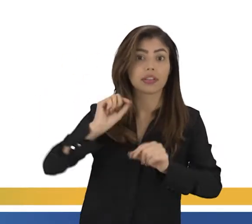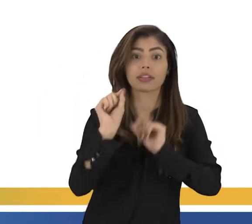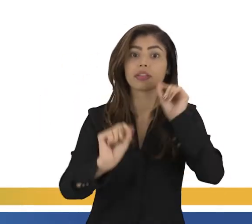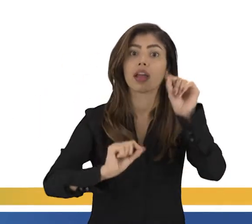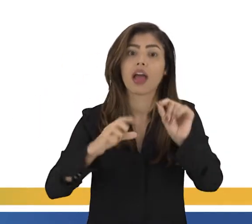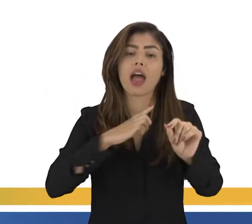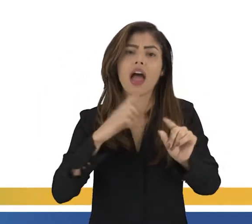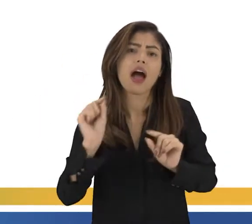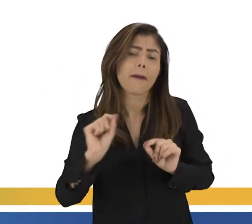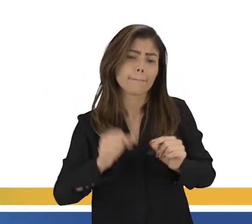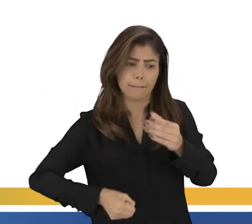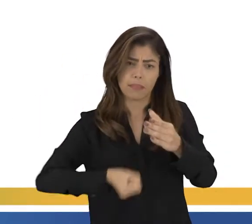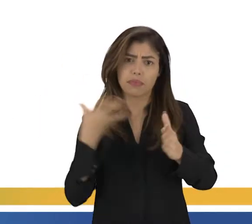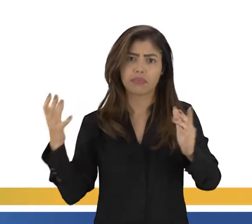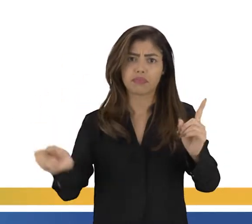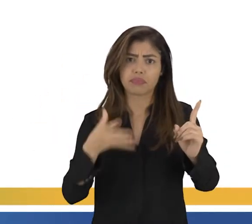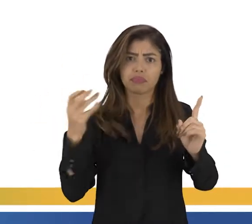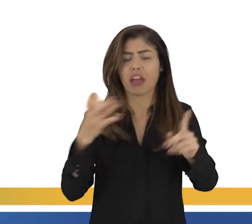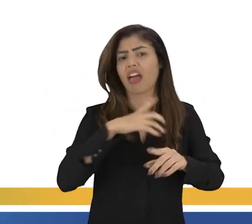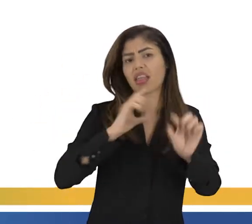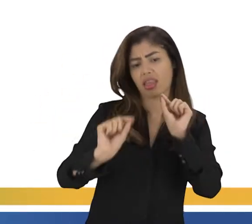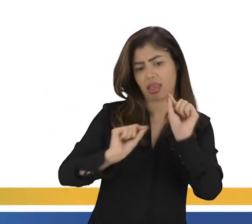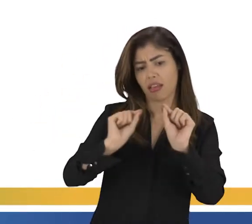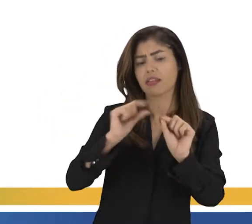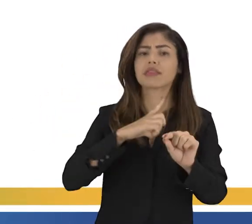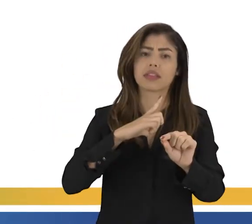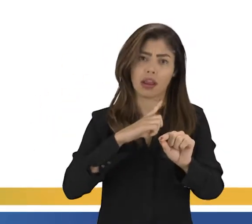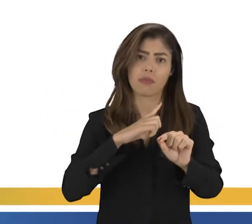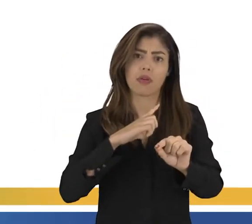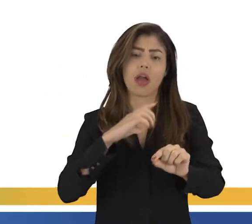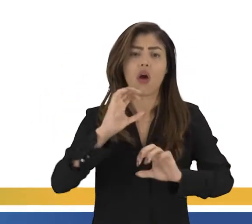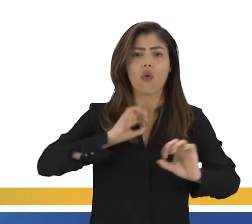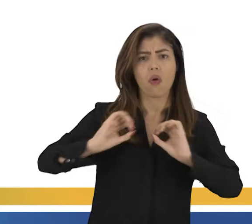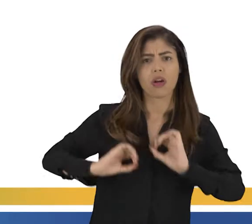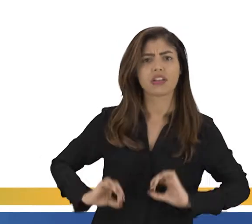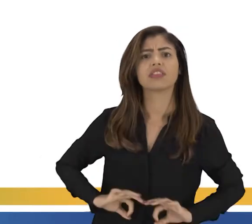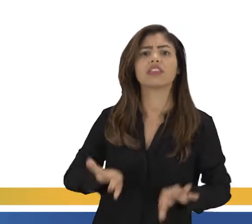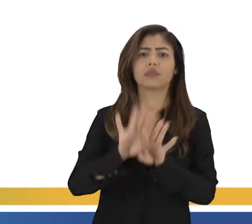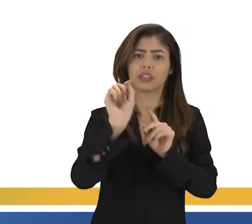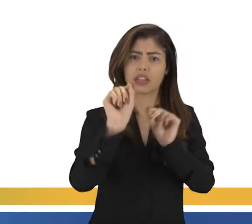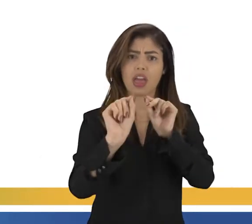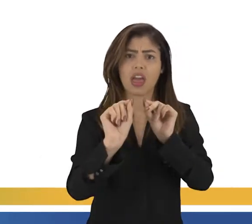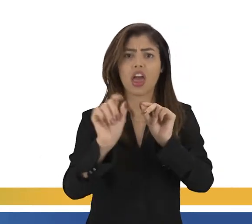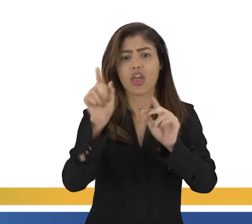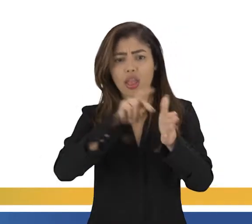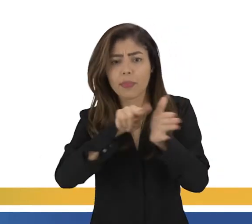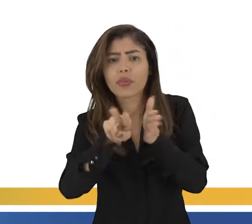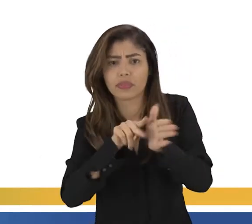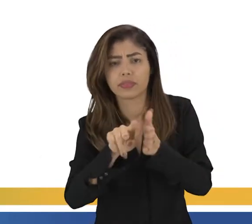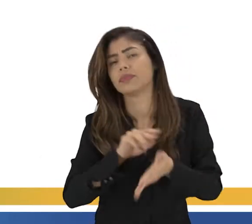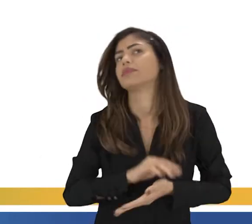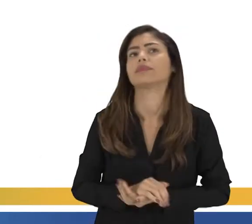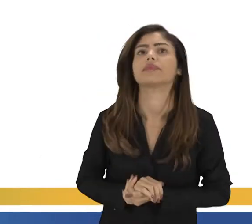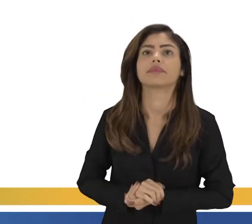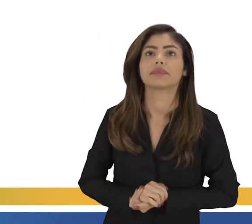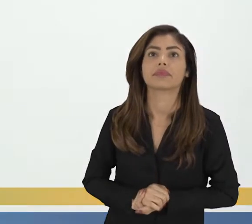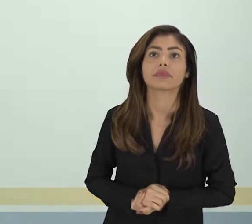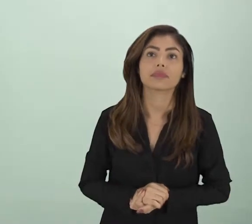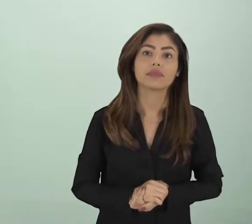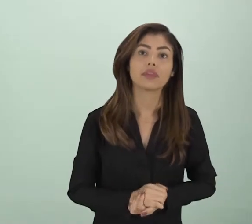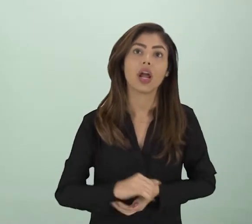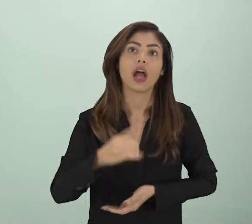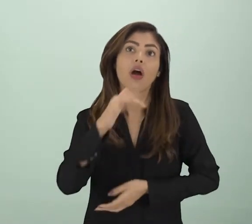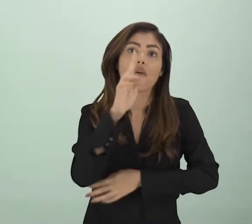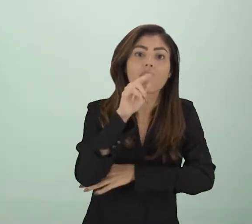quantidade de energia que flui entre os organismos de uma comunidade biológica. Bom, gente, esse fluxo